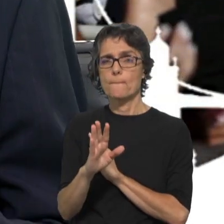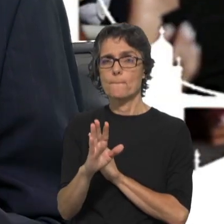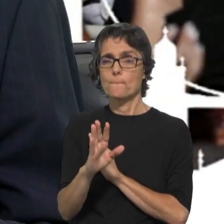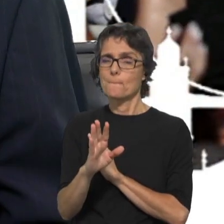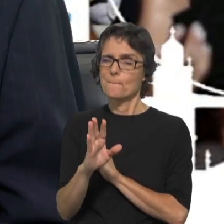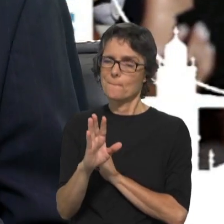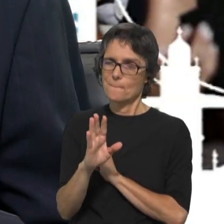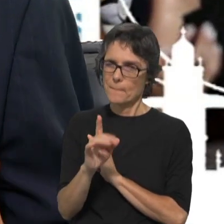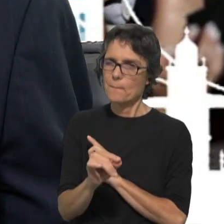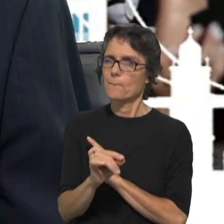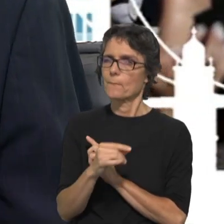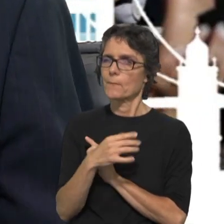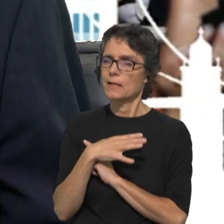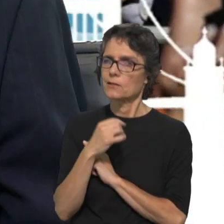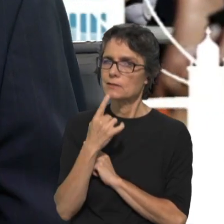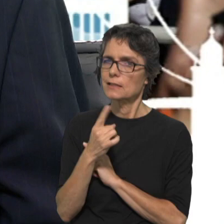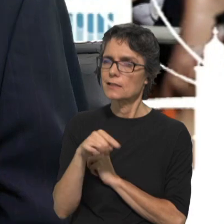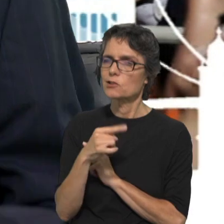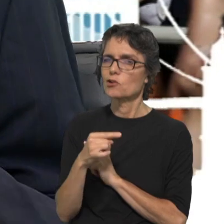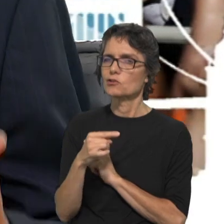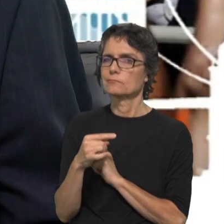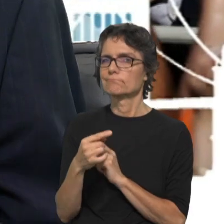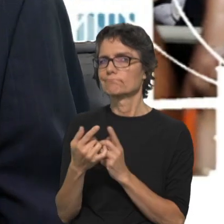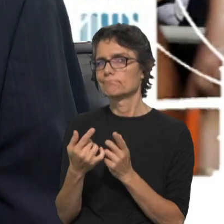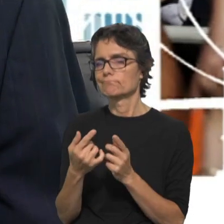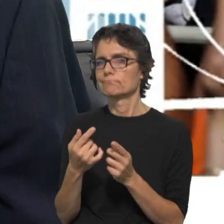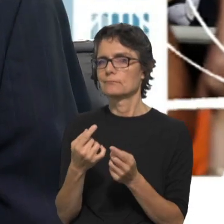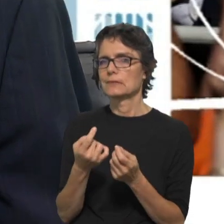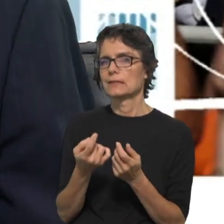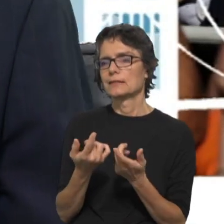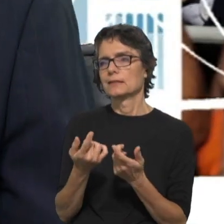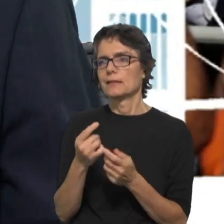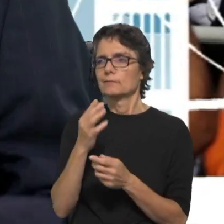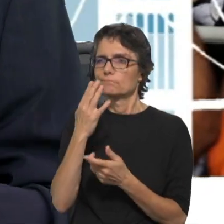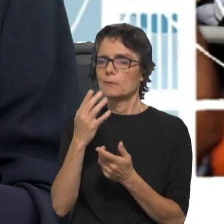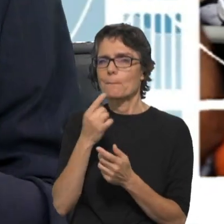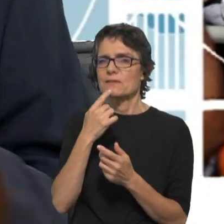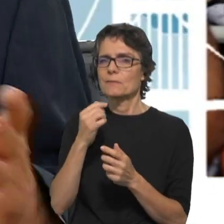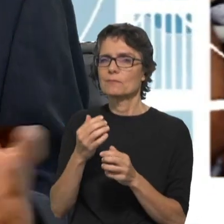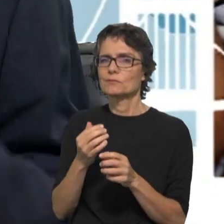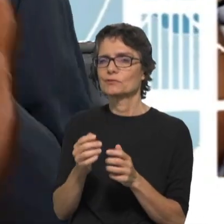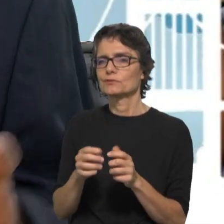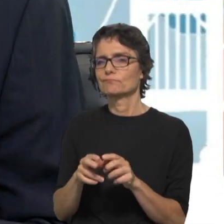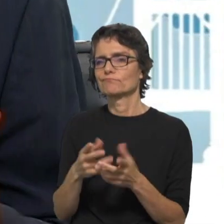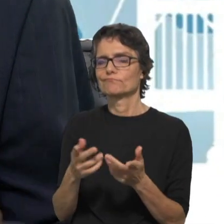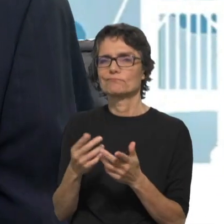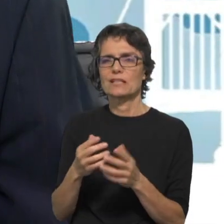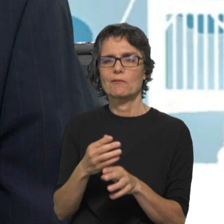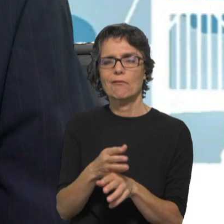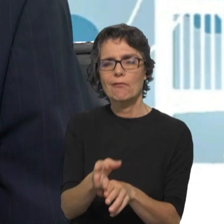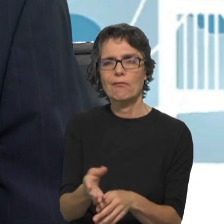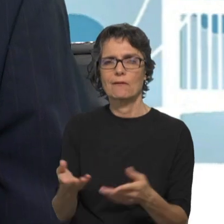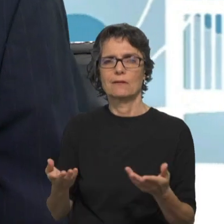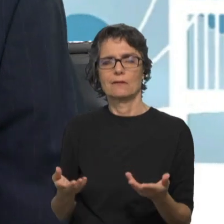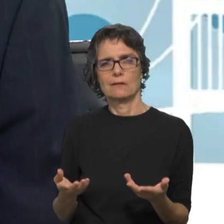expressão, mas chegámos um pouco tarde, enquanto país, a esta realidade, quase diria a este campeonato, não é? Por razões que não temos agora tempo